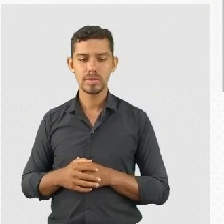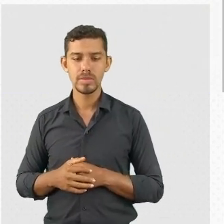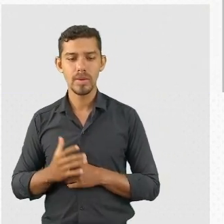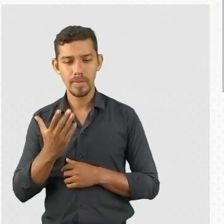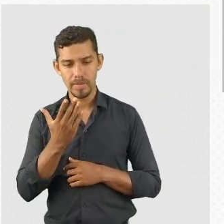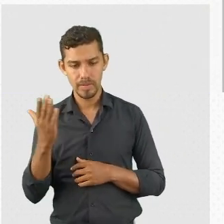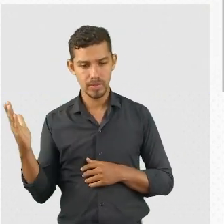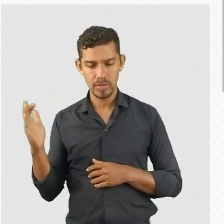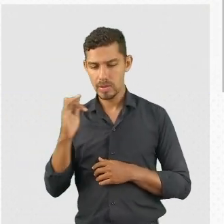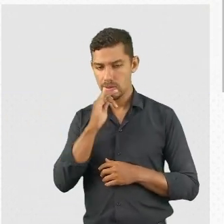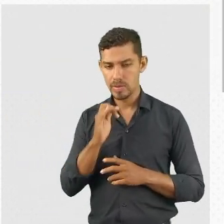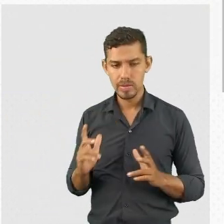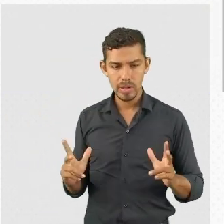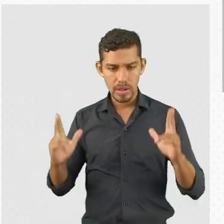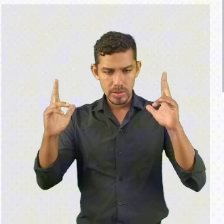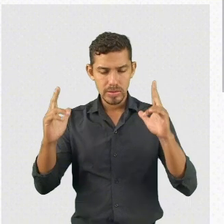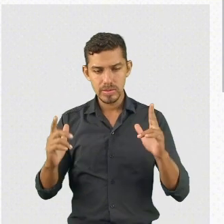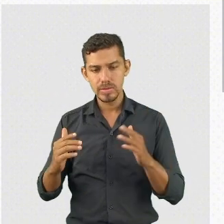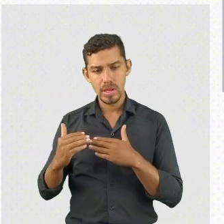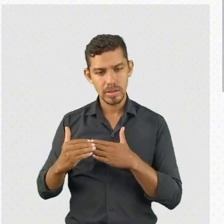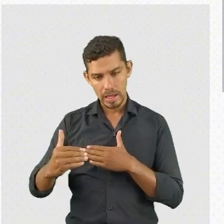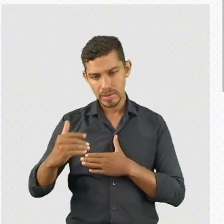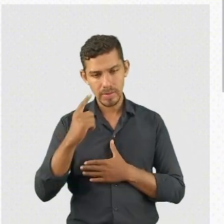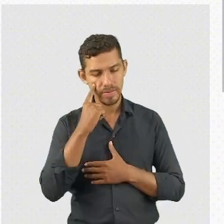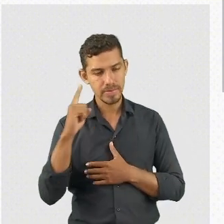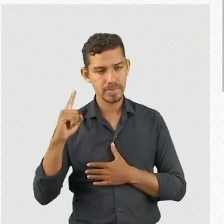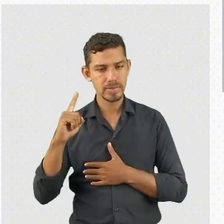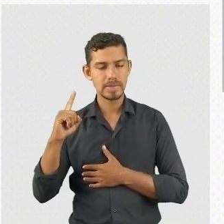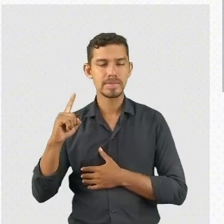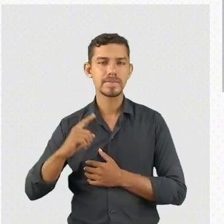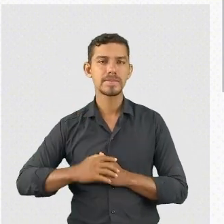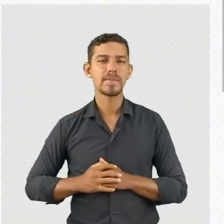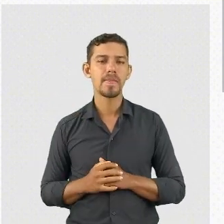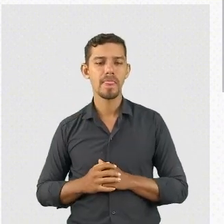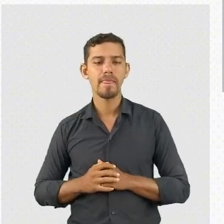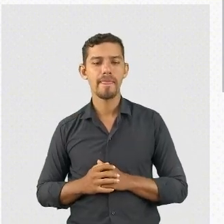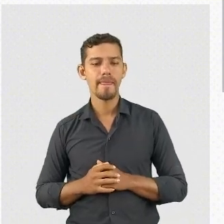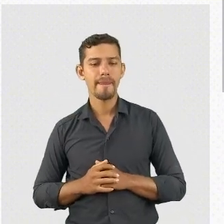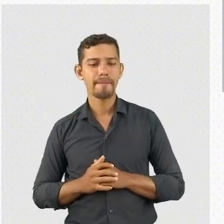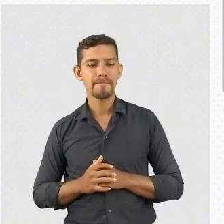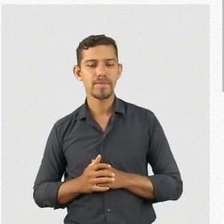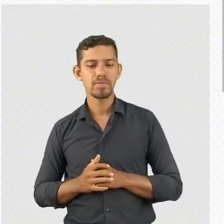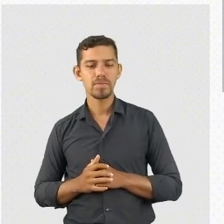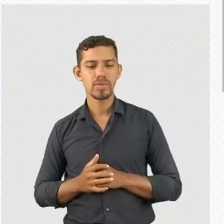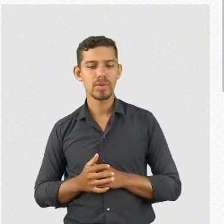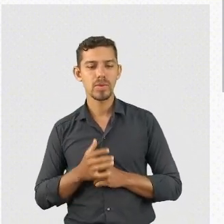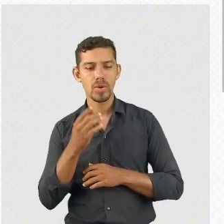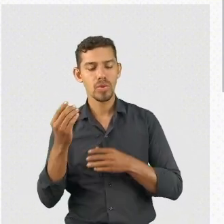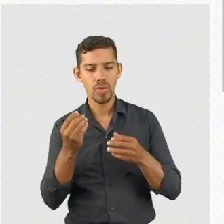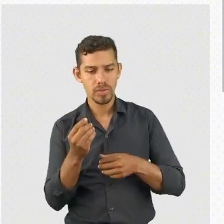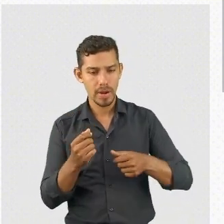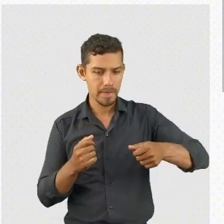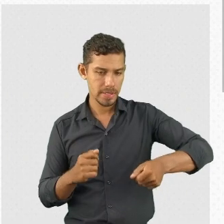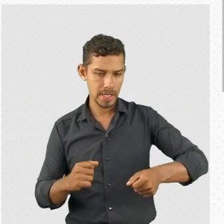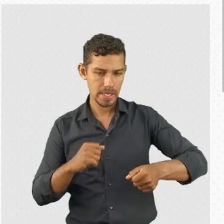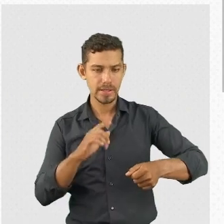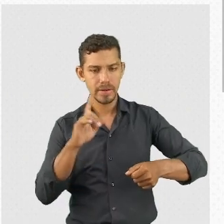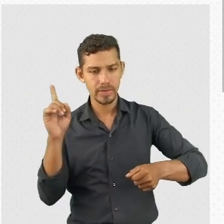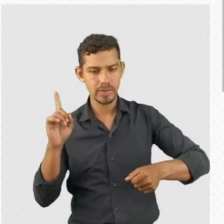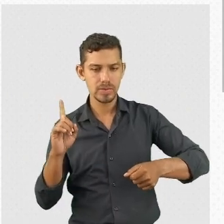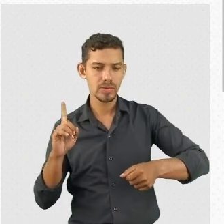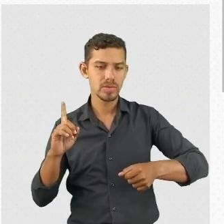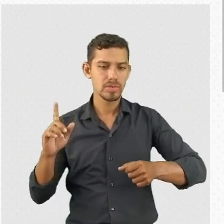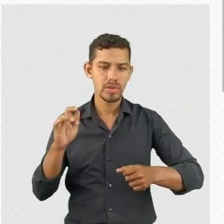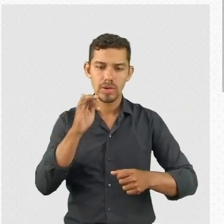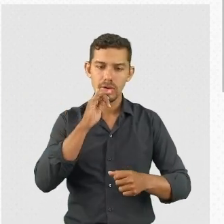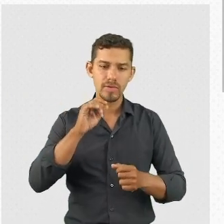o recorte que foi feito a partir dessa captura. Pela forma que a panela está posicionada, o braço,